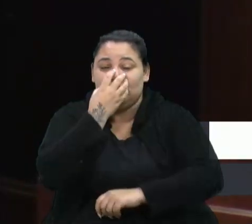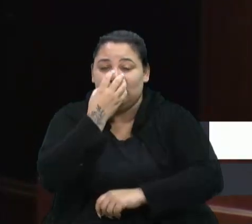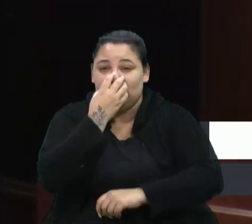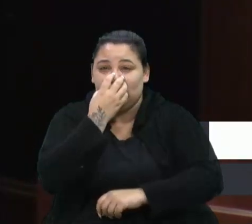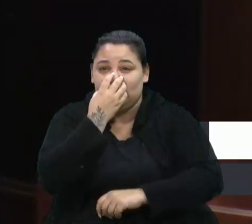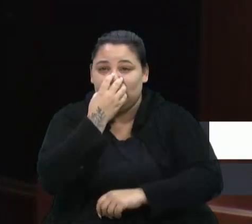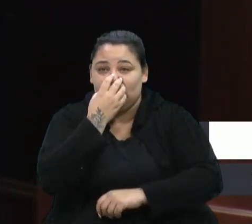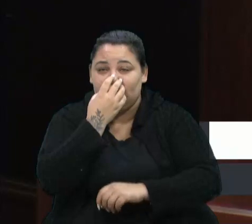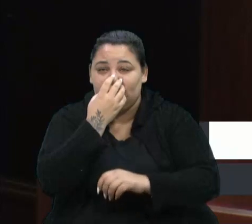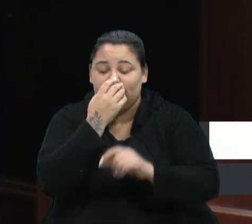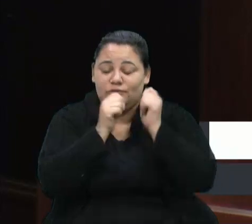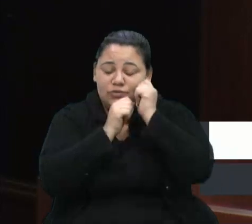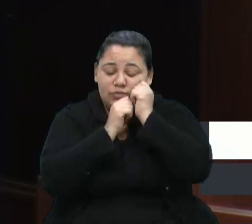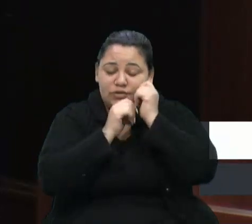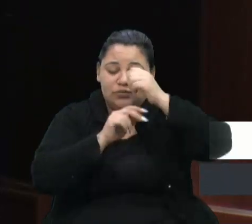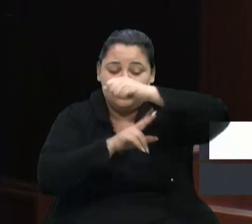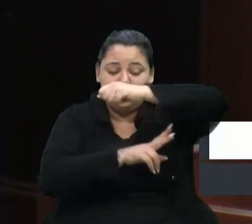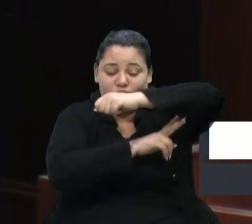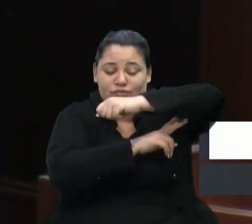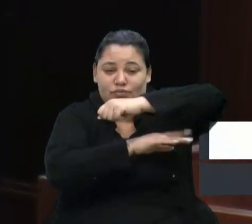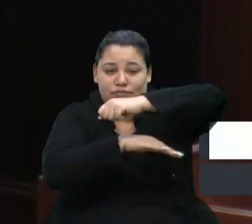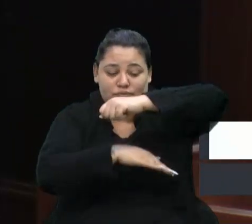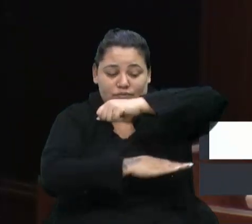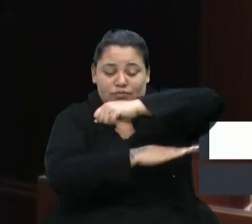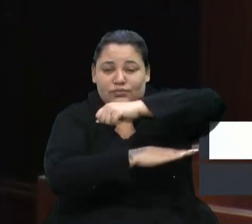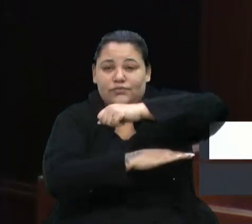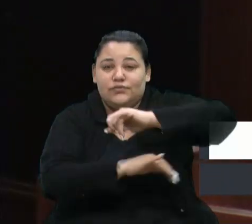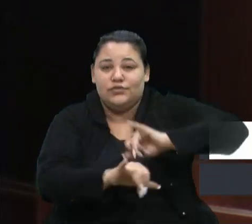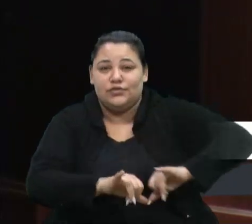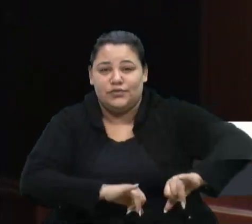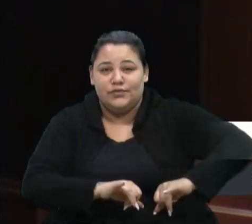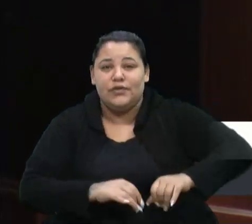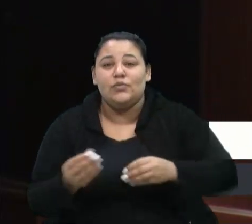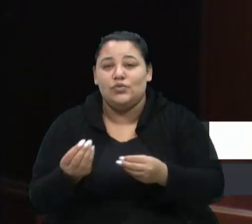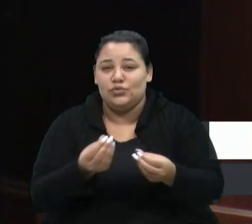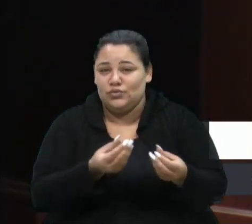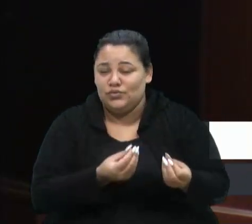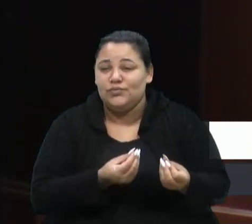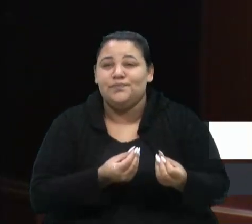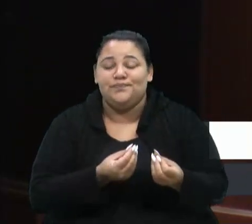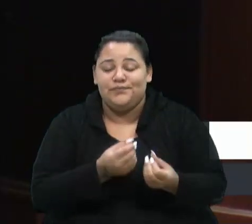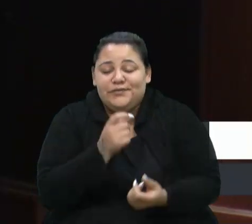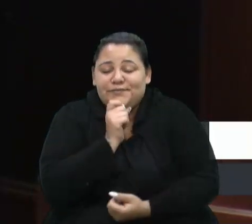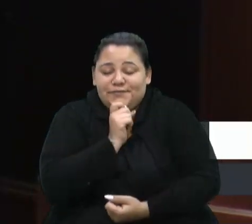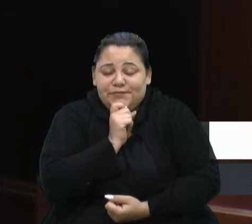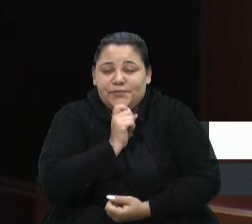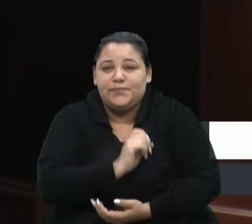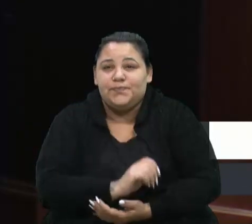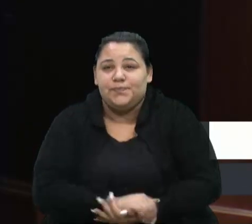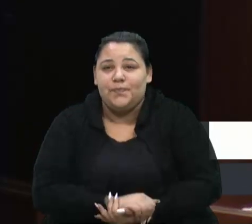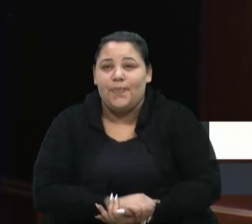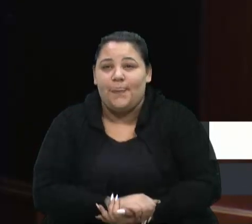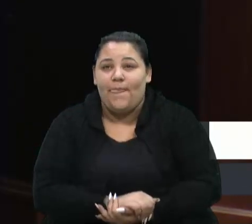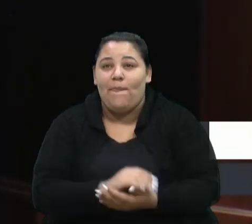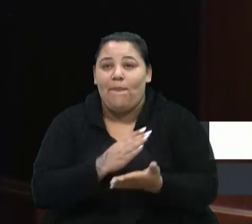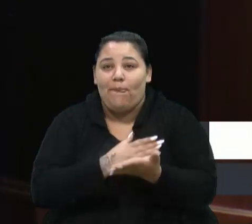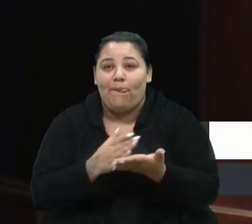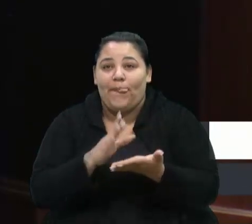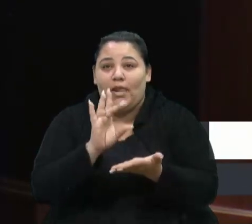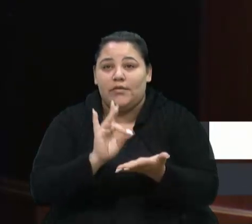rua dormindo embaixo das marquises, estão sofrendo, vão sofrer muito nesse inverno, que inicia-se hoje,